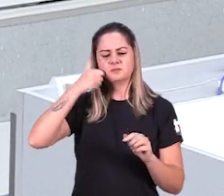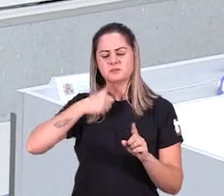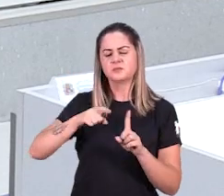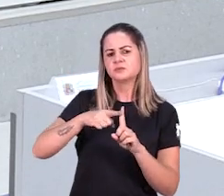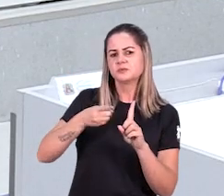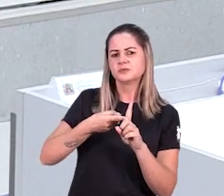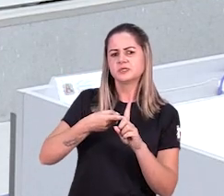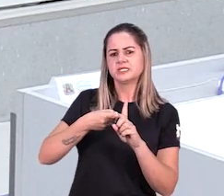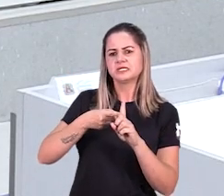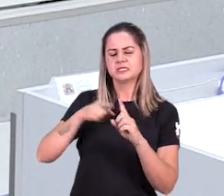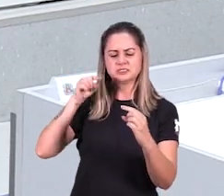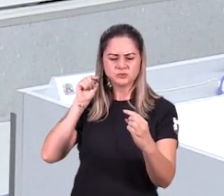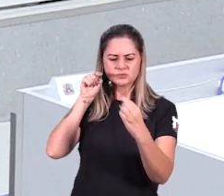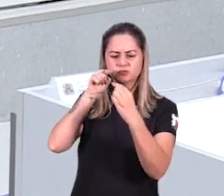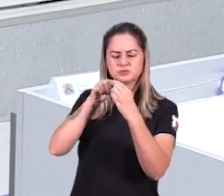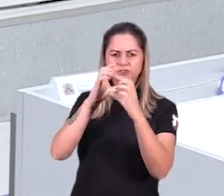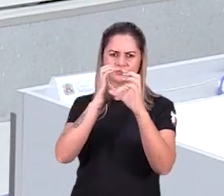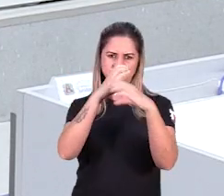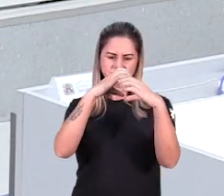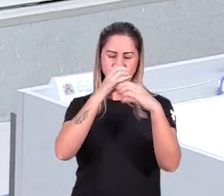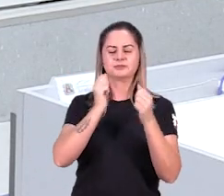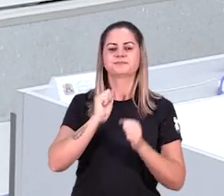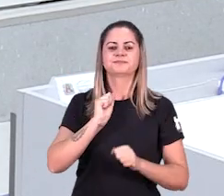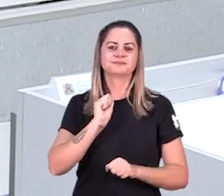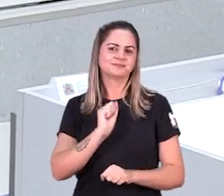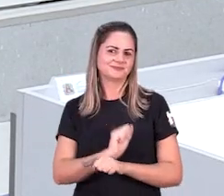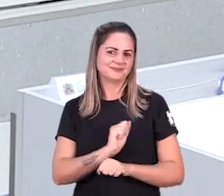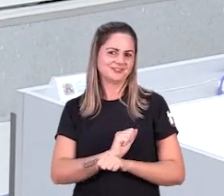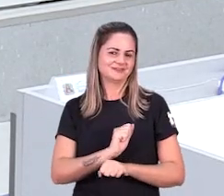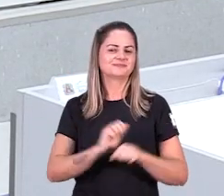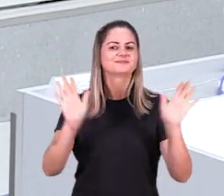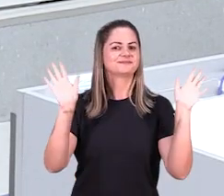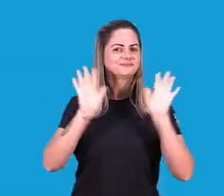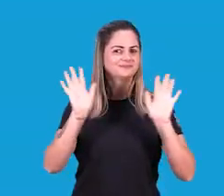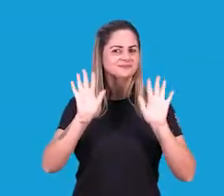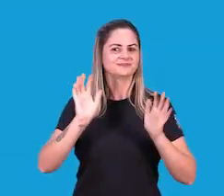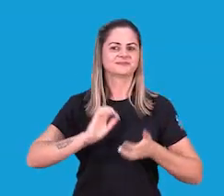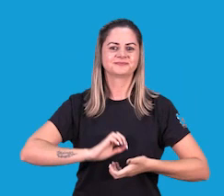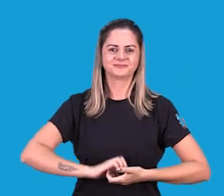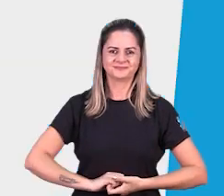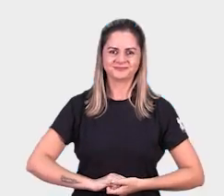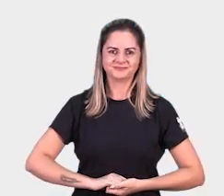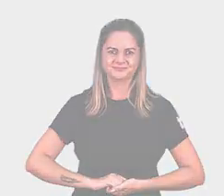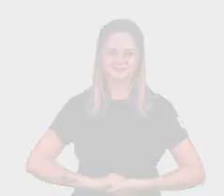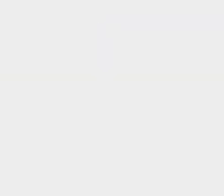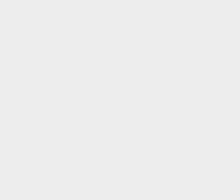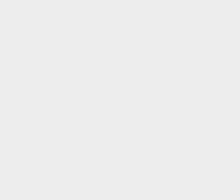exames em gestantes. Eu conto com a sua presença. Até logo!